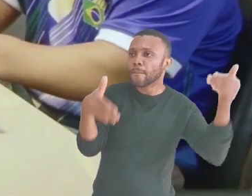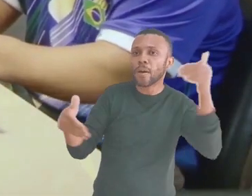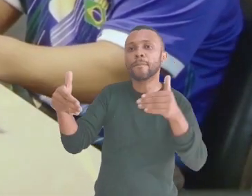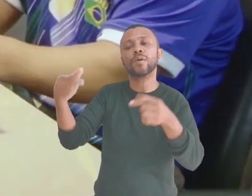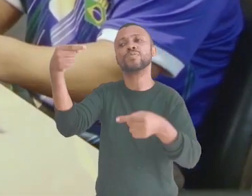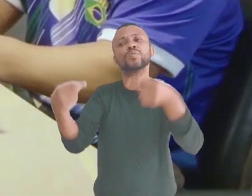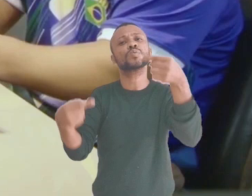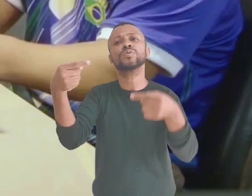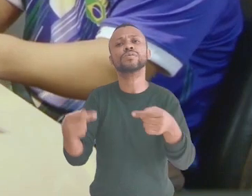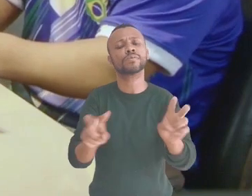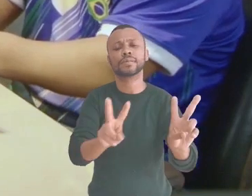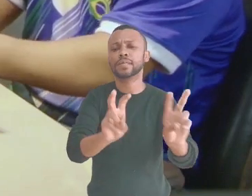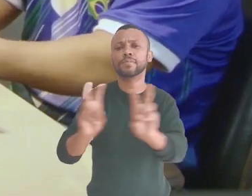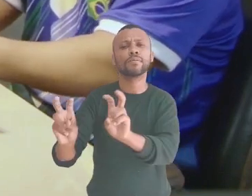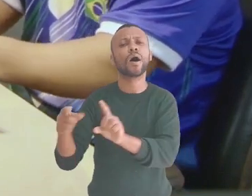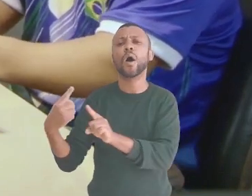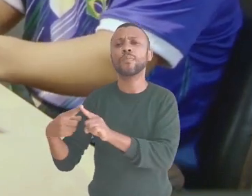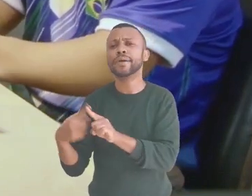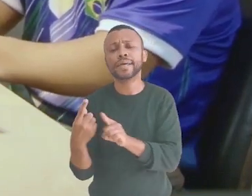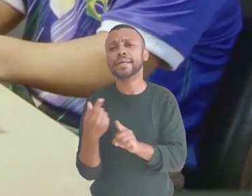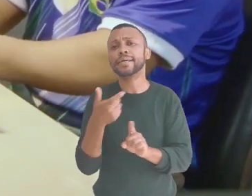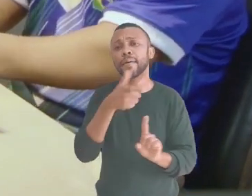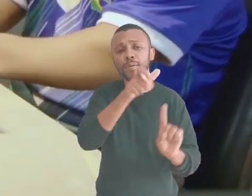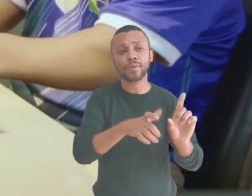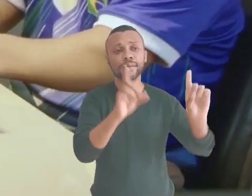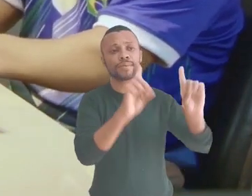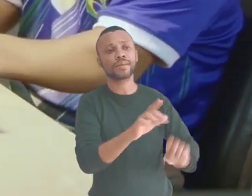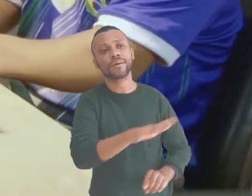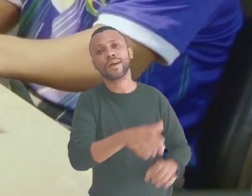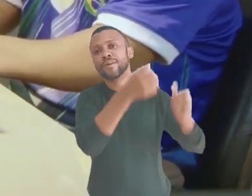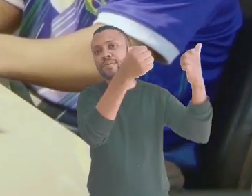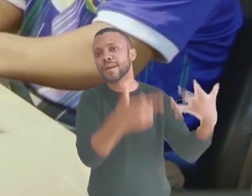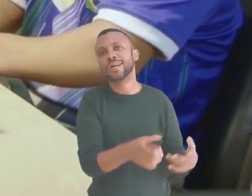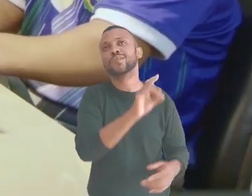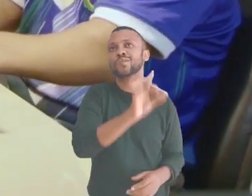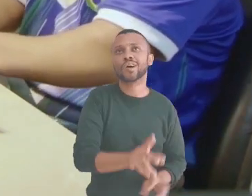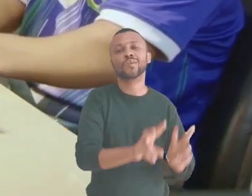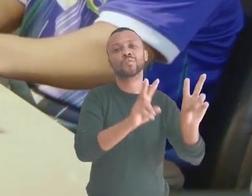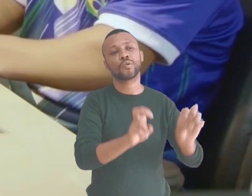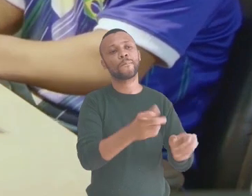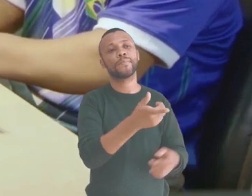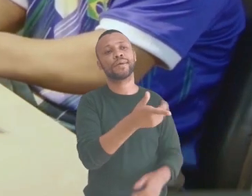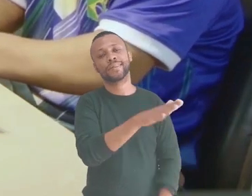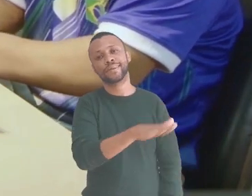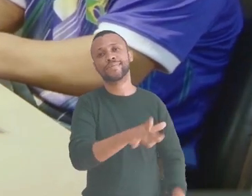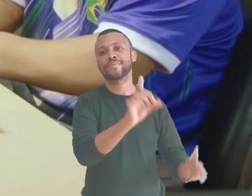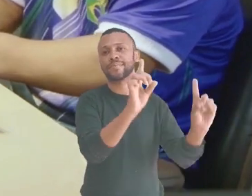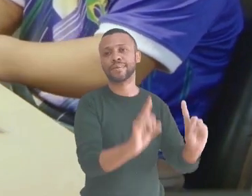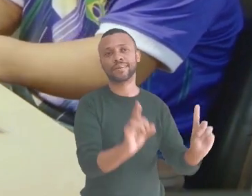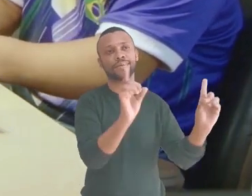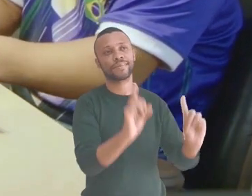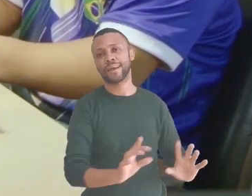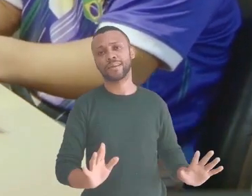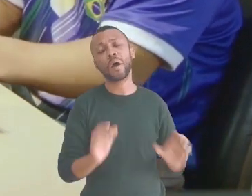que pessoas que têm nanismo vão falar só de nanismo? Pode falar de carnaval, pode falar de esporte, pode falar